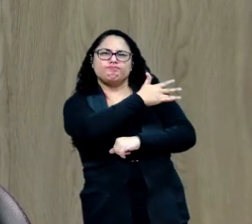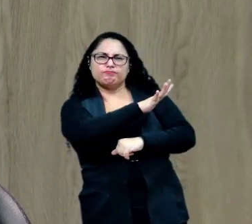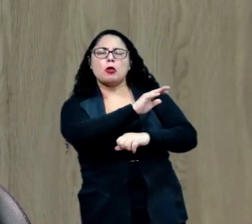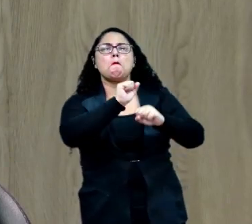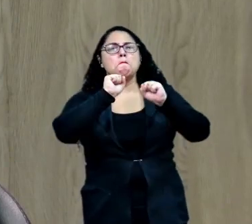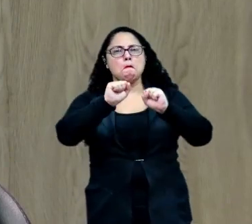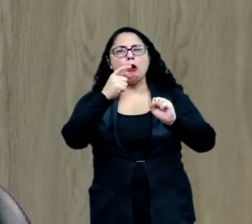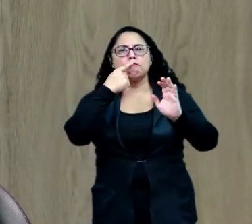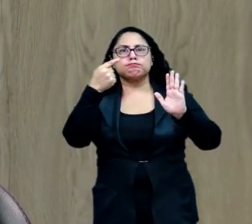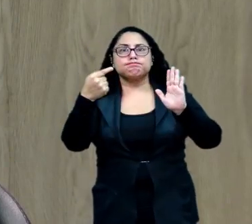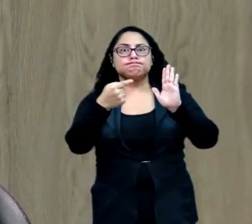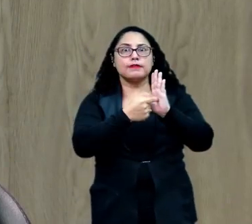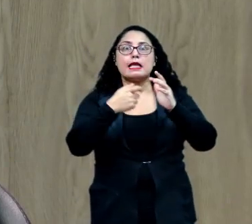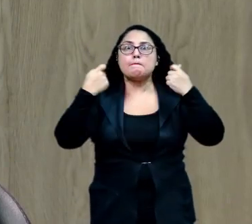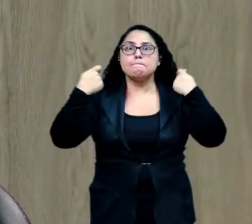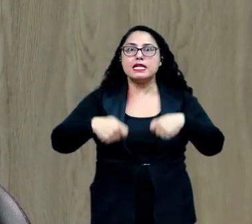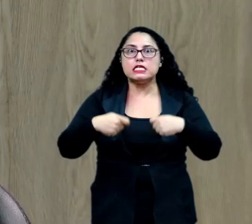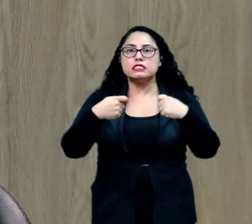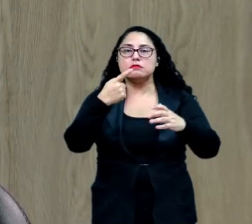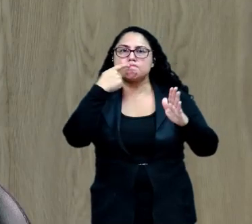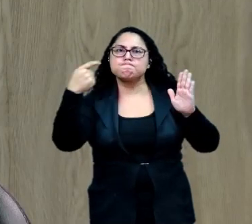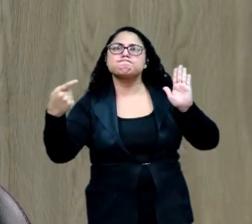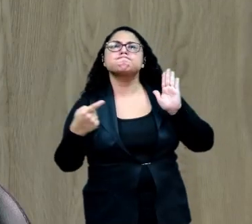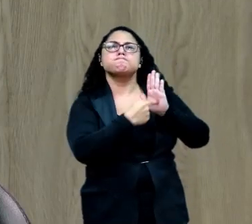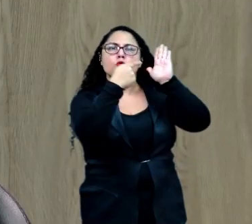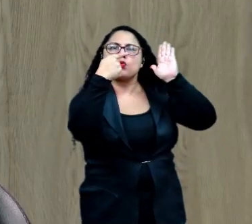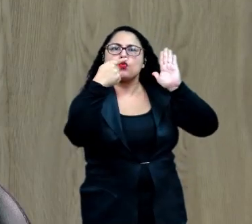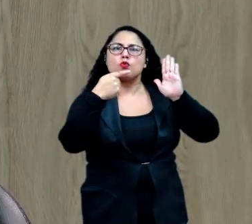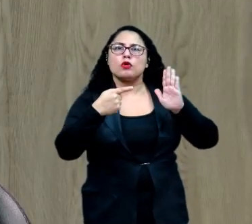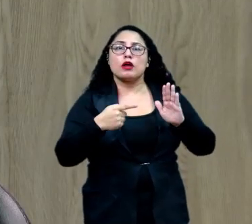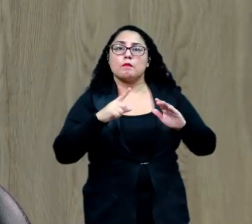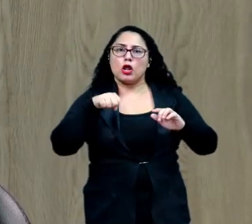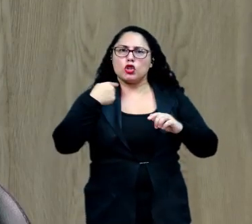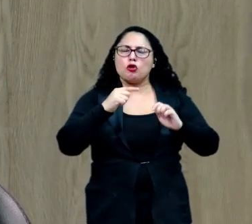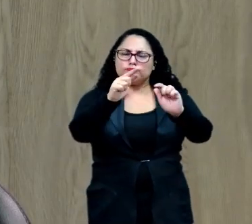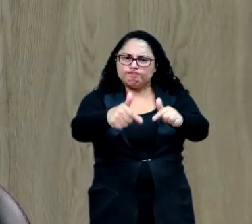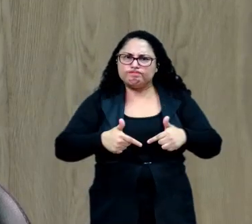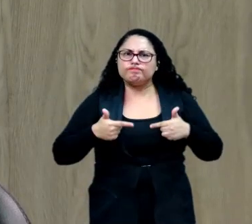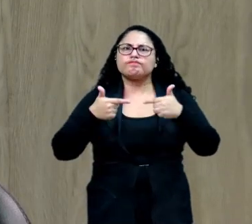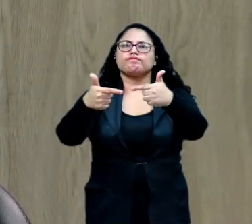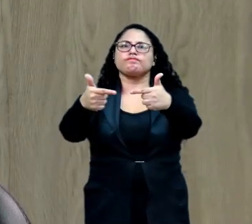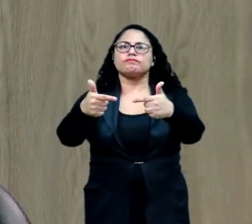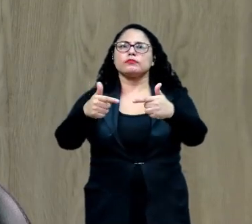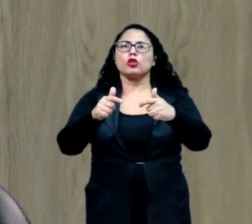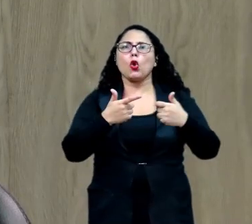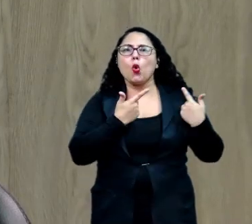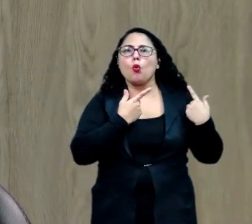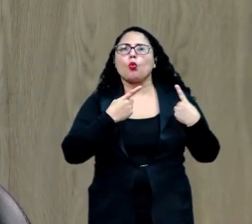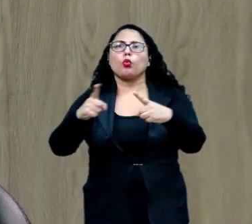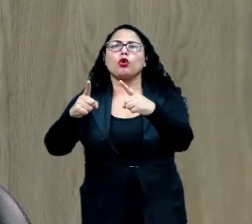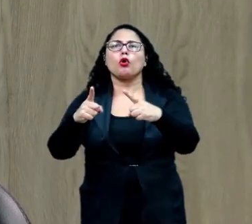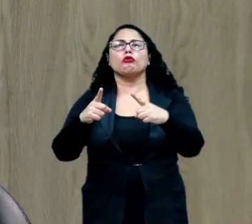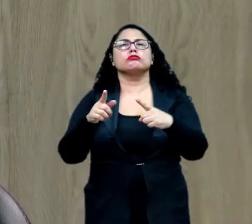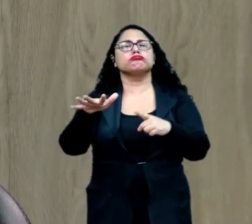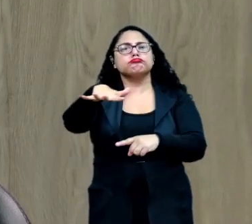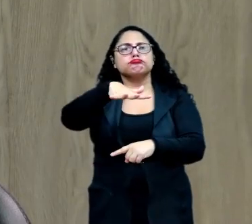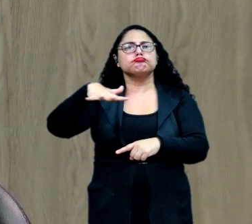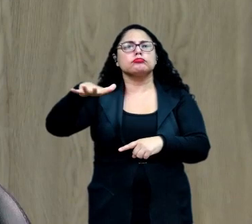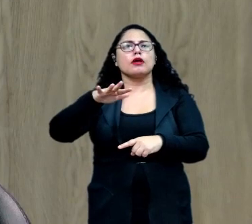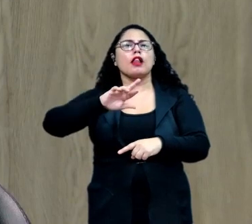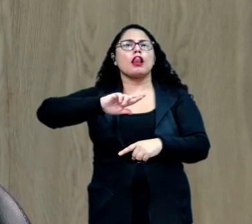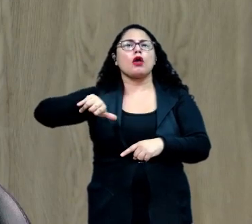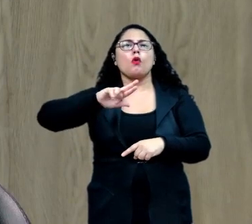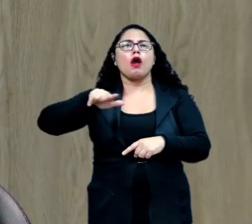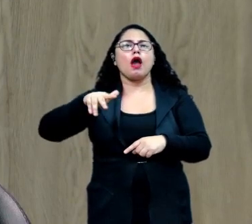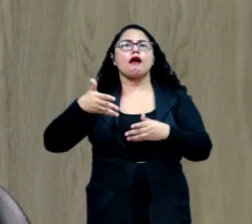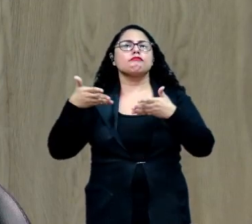podem denunciar e devem denunciar para que a gente possa agir, né? E combater esse tipo de conduta, porque não